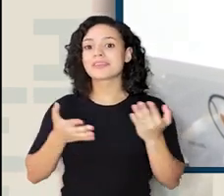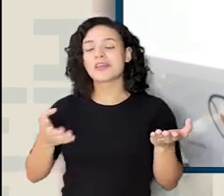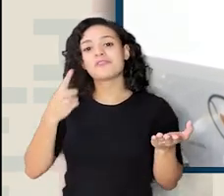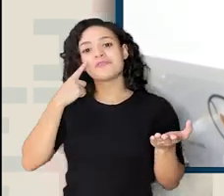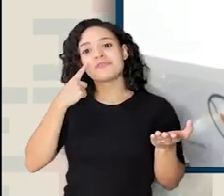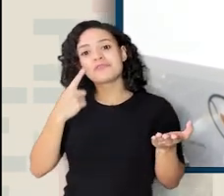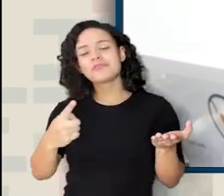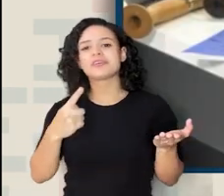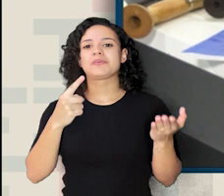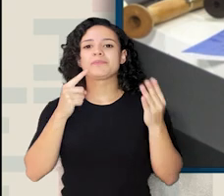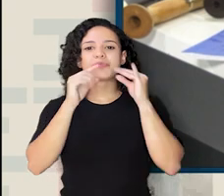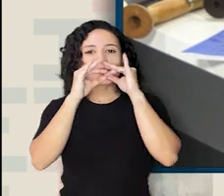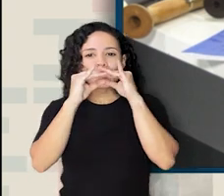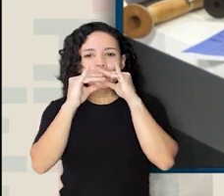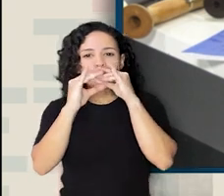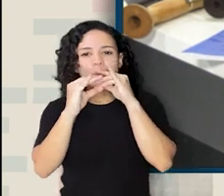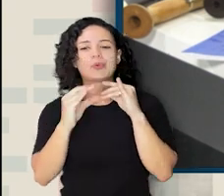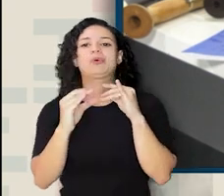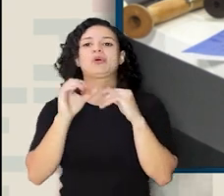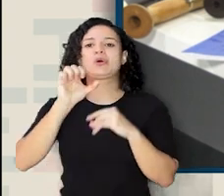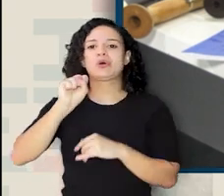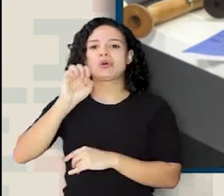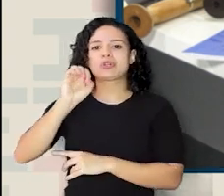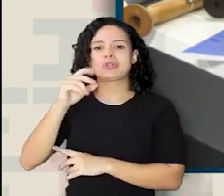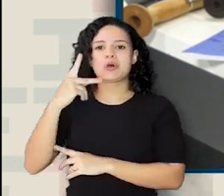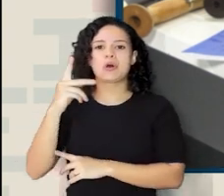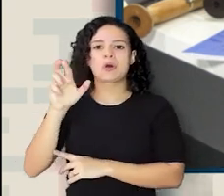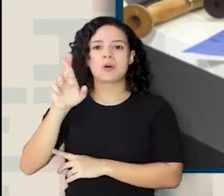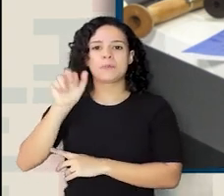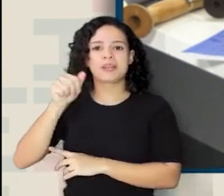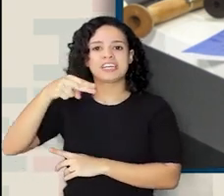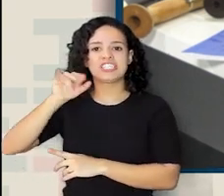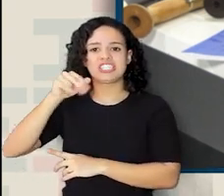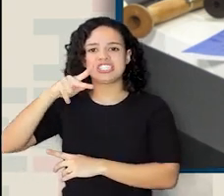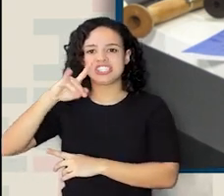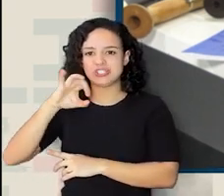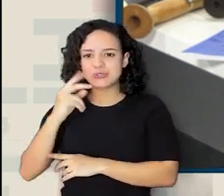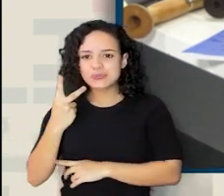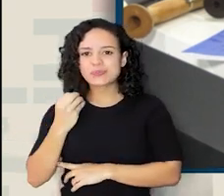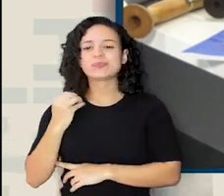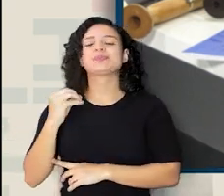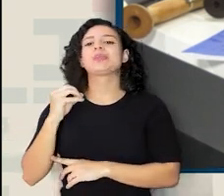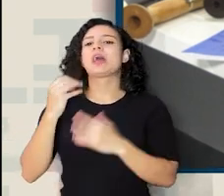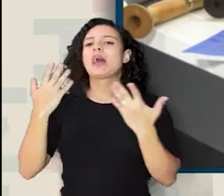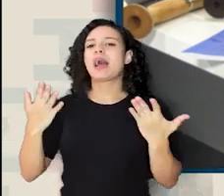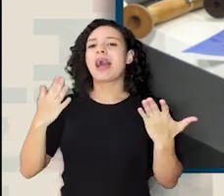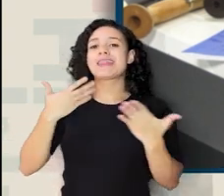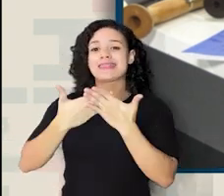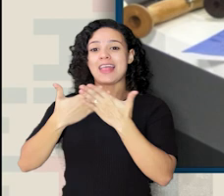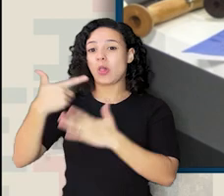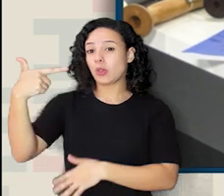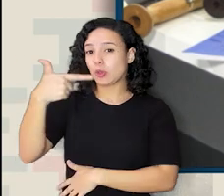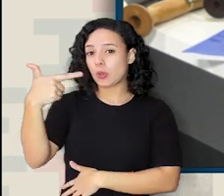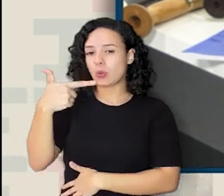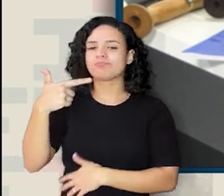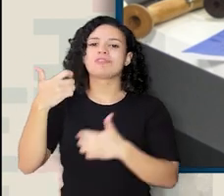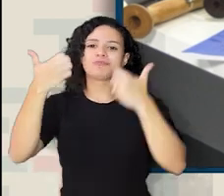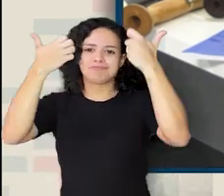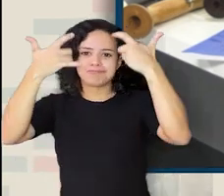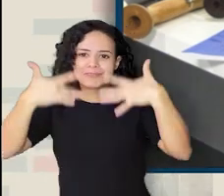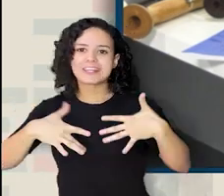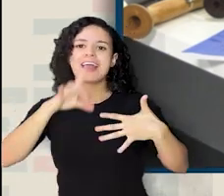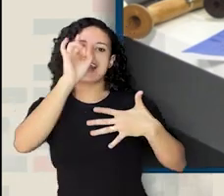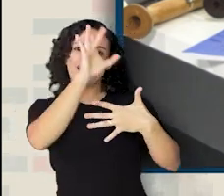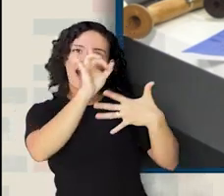Muito mimosa a Garclein sopraninino, né? E, gente, no módulo 2 eu vou falar mais um